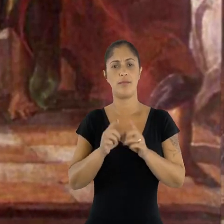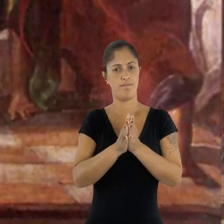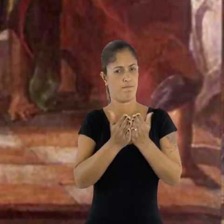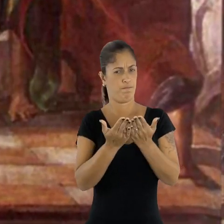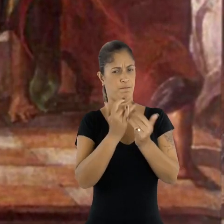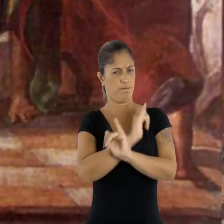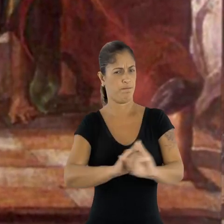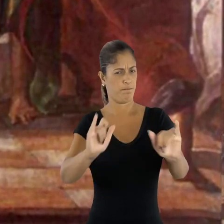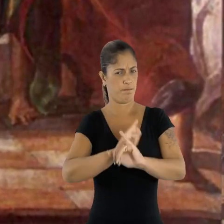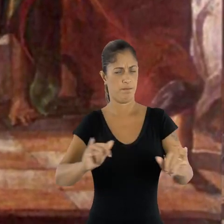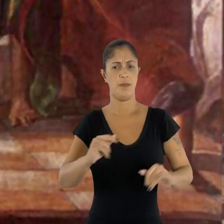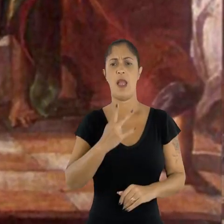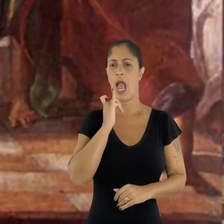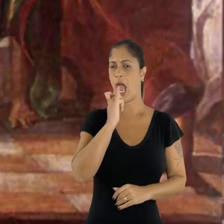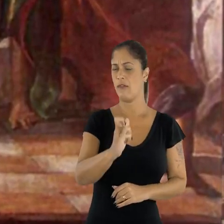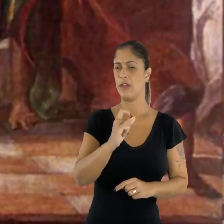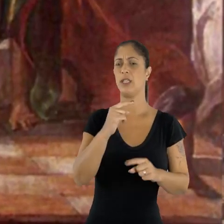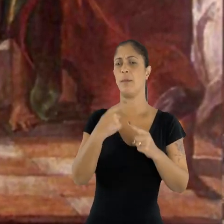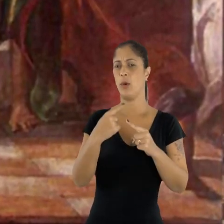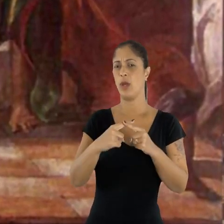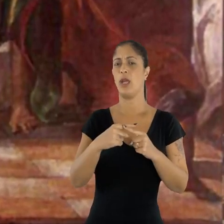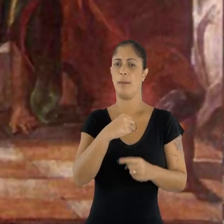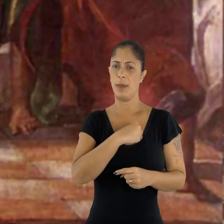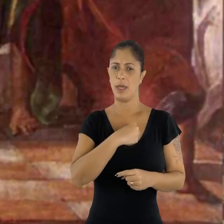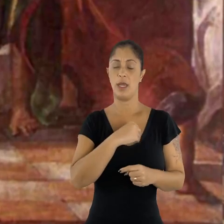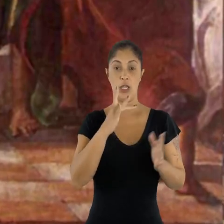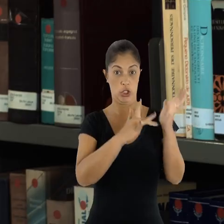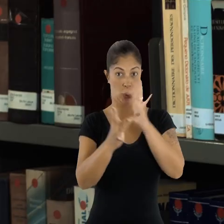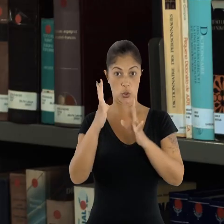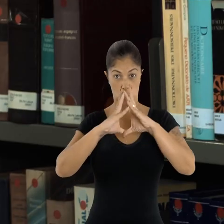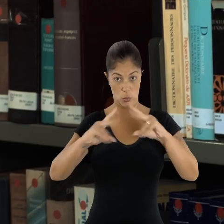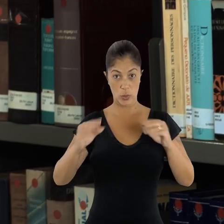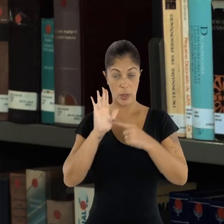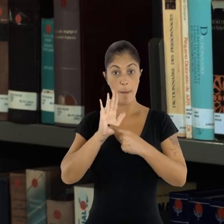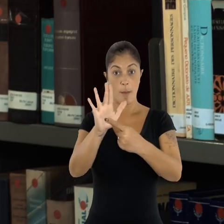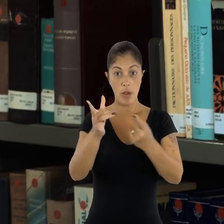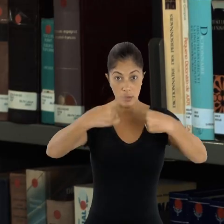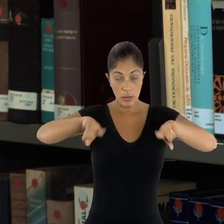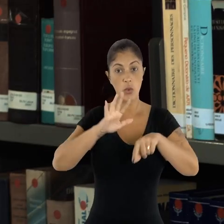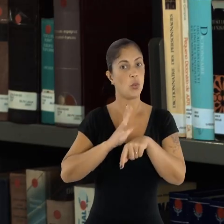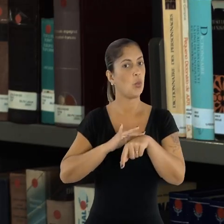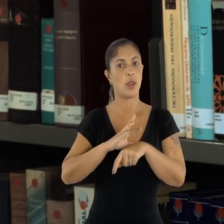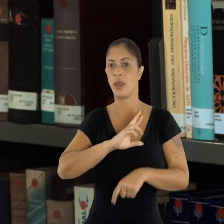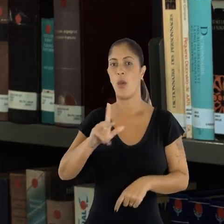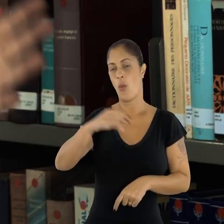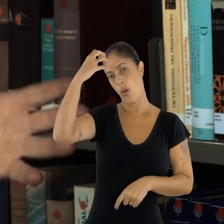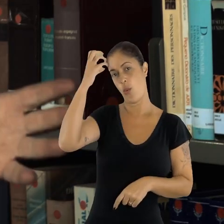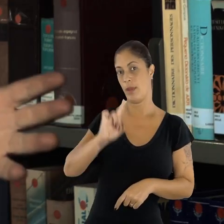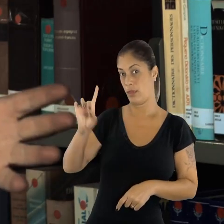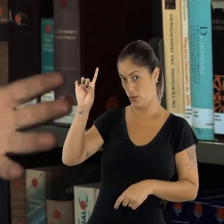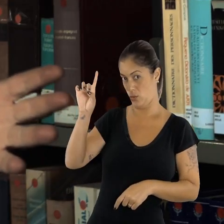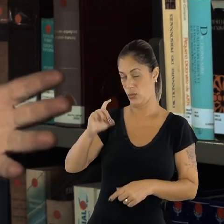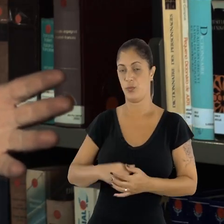culpam um enfermo de estar doente porque pecou. Jesus o cura e mostra para ele que a doença não é culpa